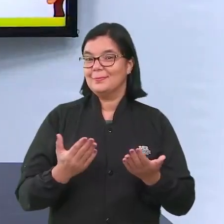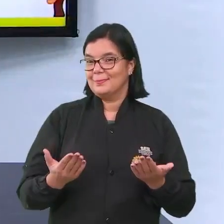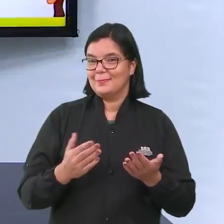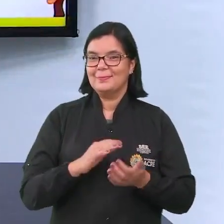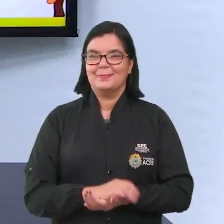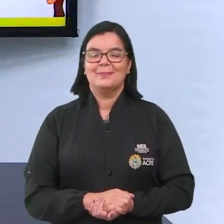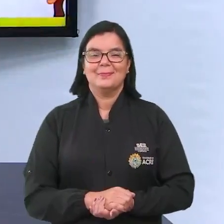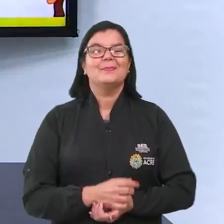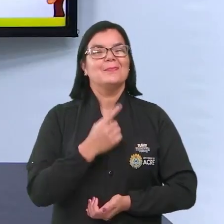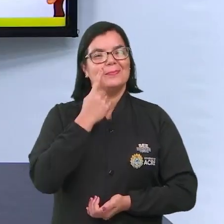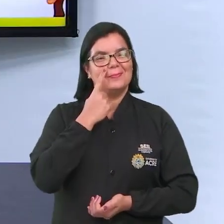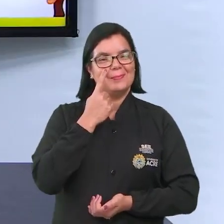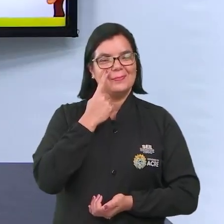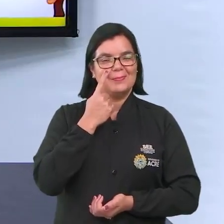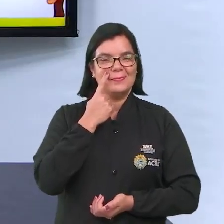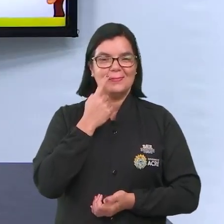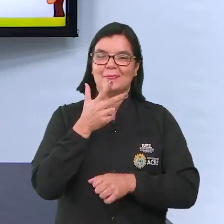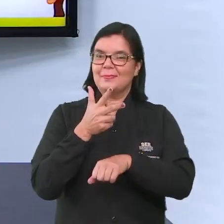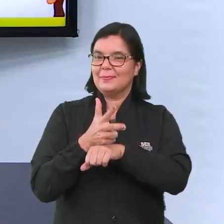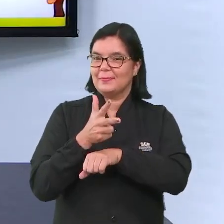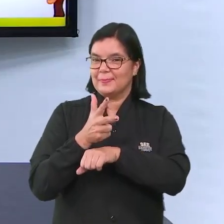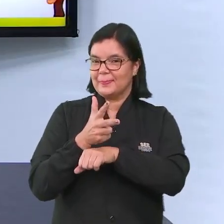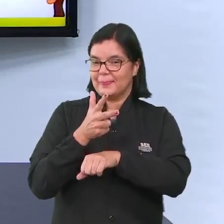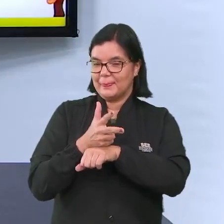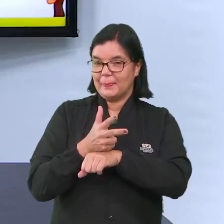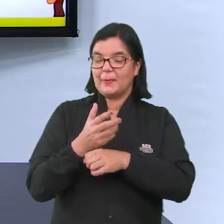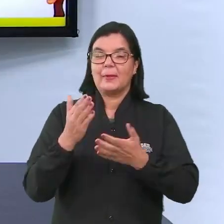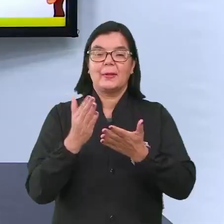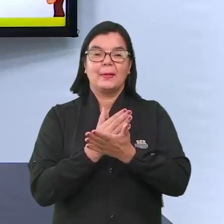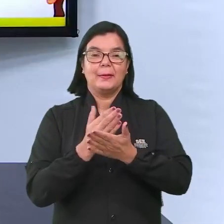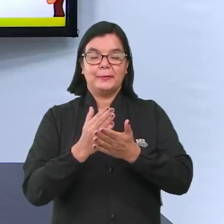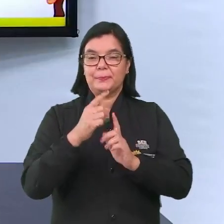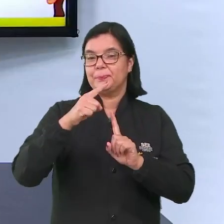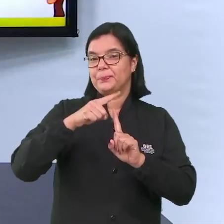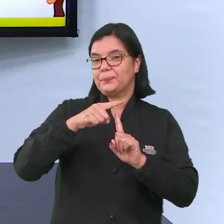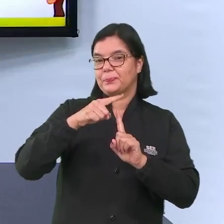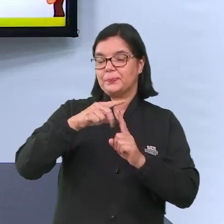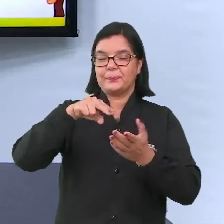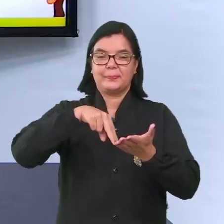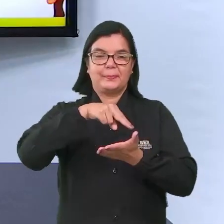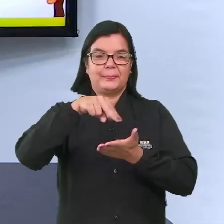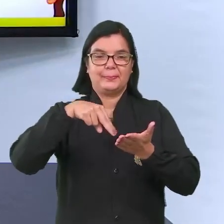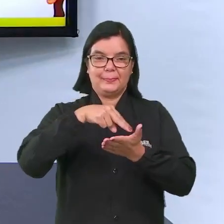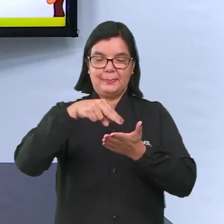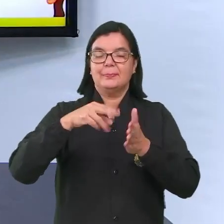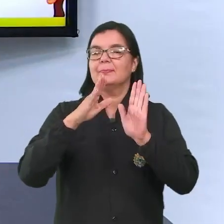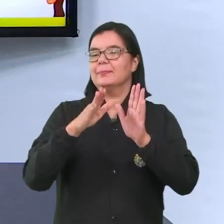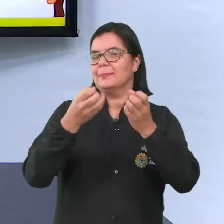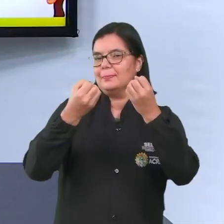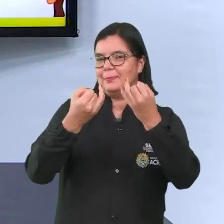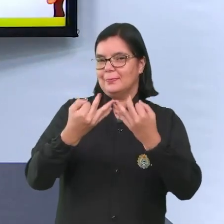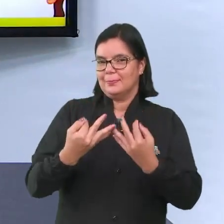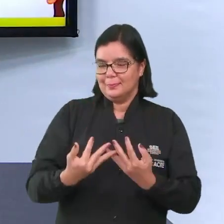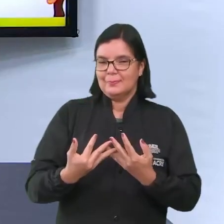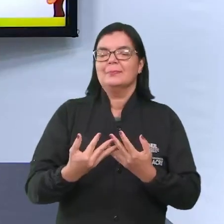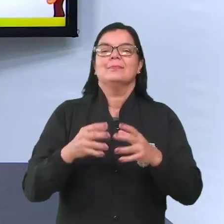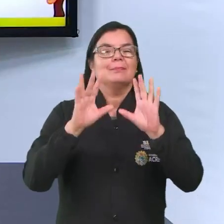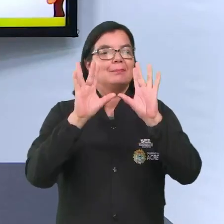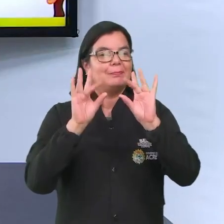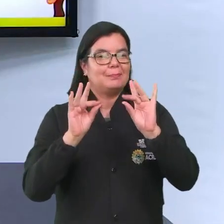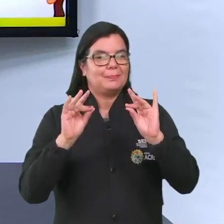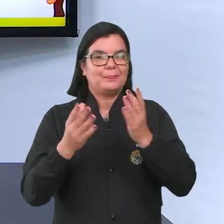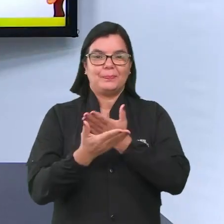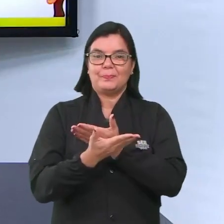Então, você acabou de assistir então um vídeo trazendo alguns tipos de danças africanos, que a gente já falou, já trouxe algum detalhe aqui